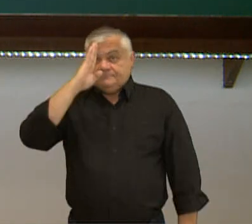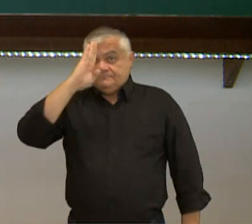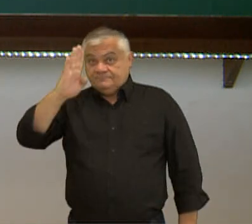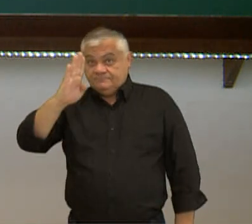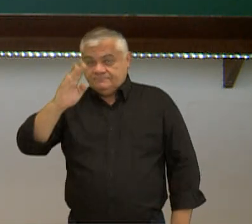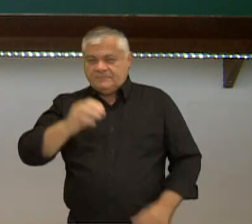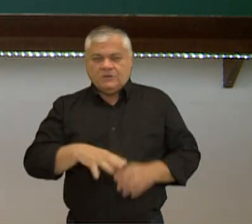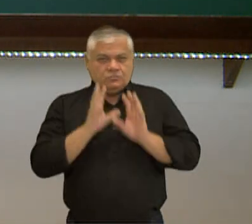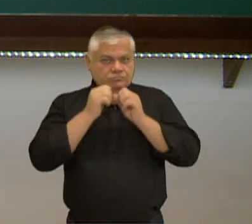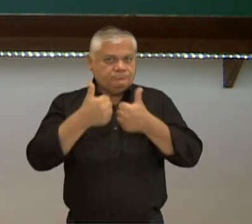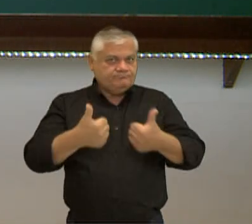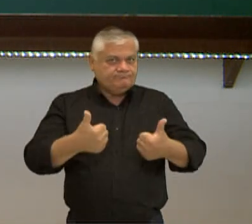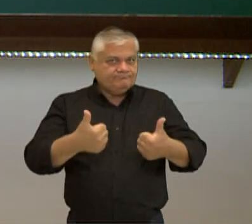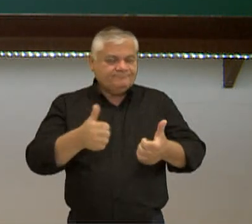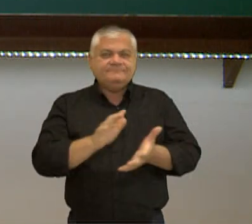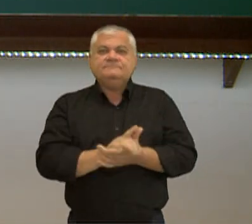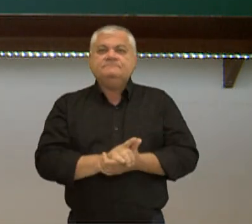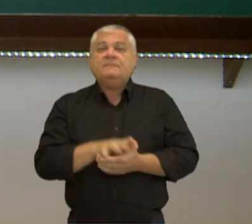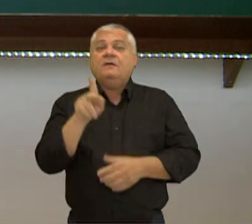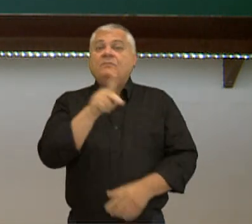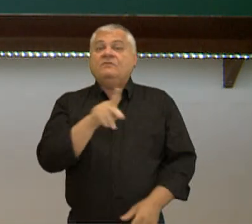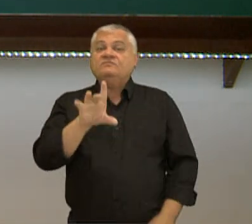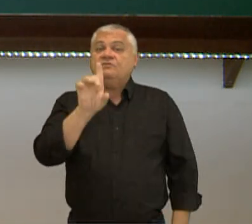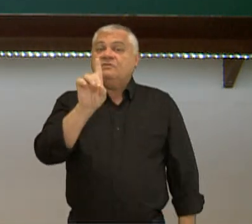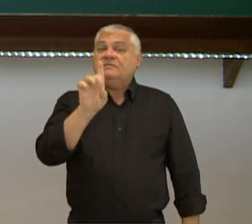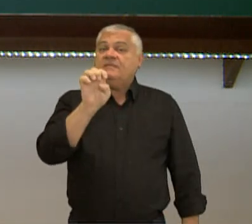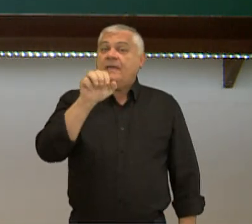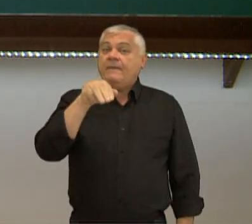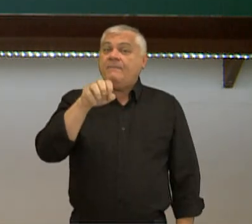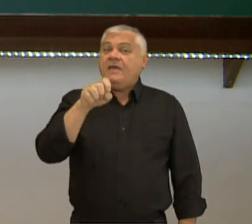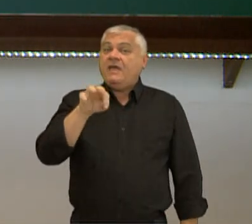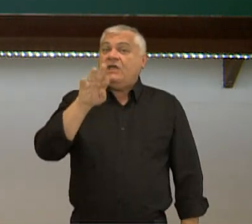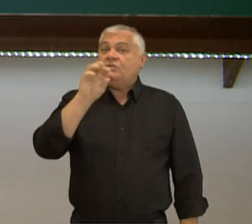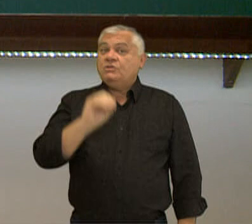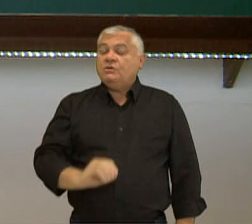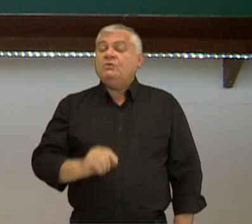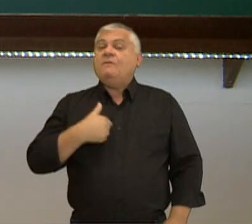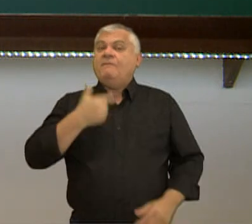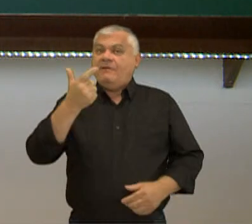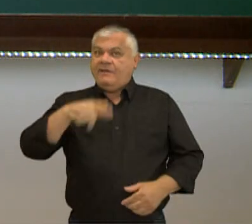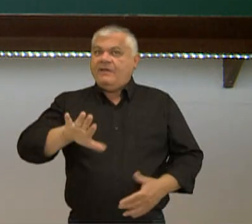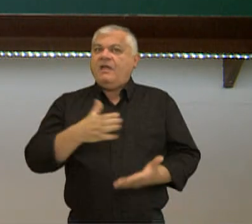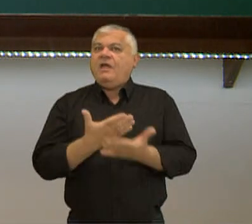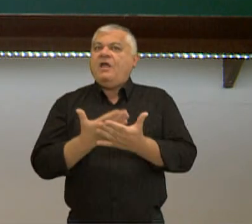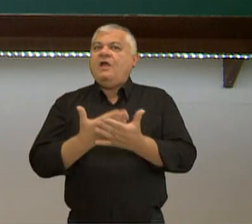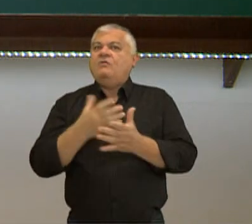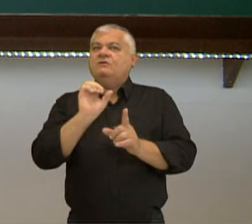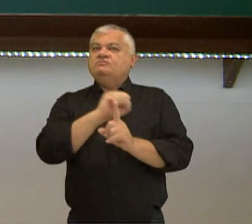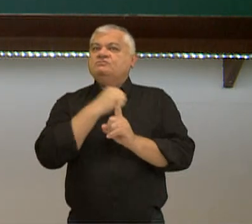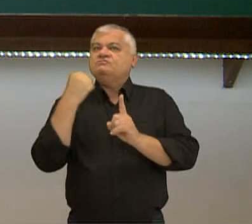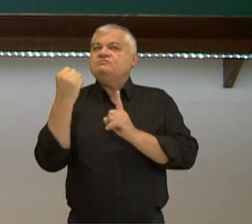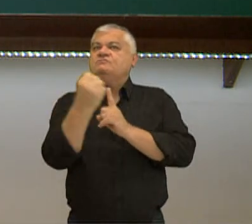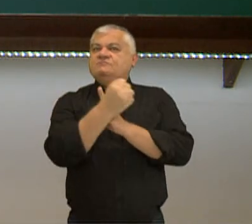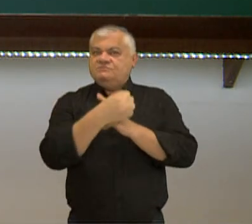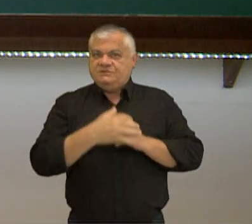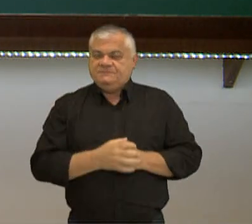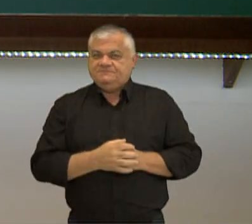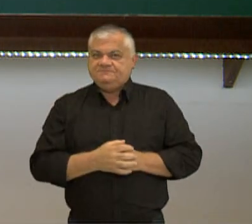Olá, tudo bem? Professor Demétrio na área para mais uma aula de